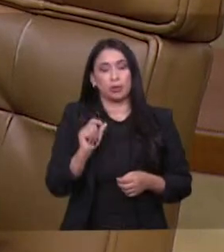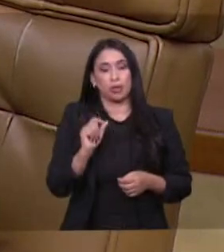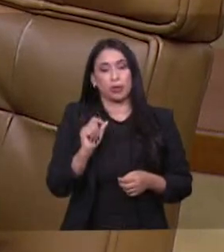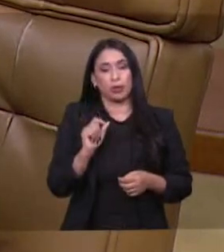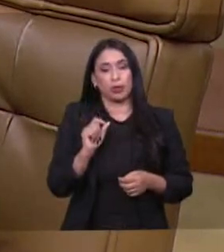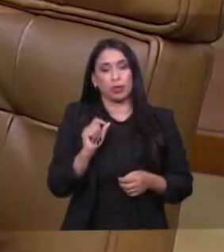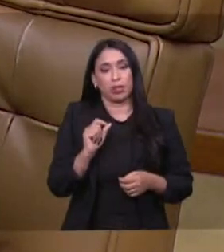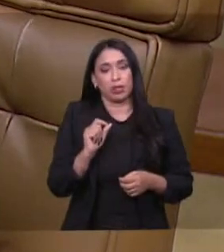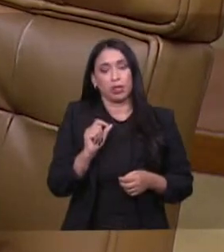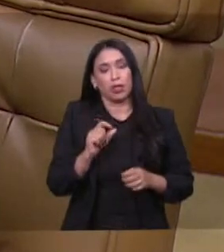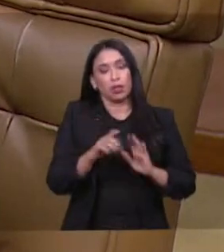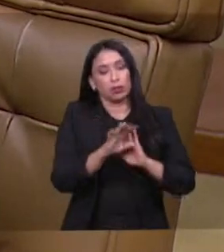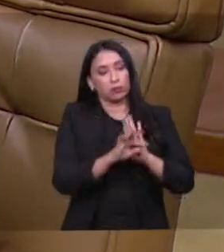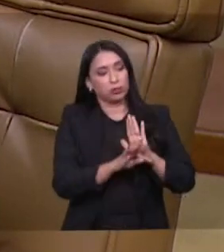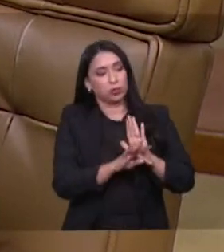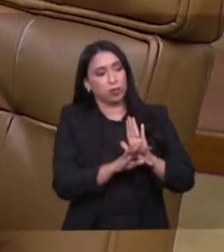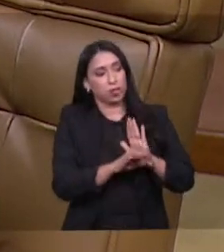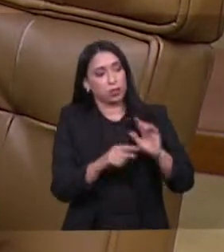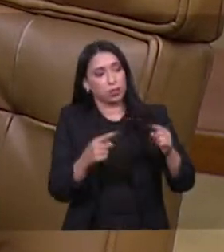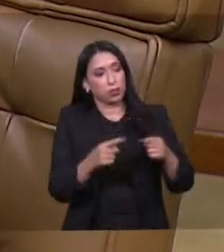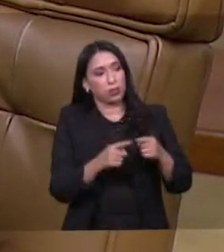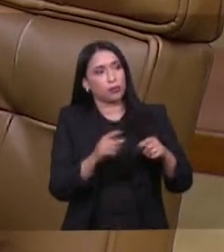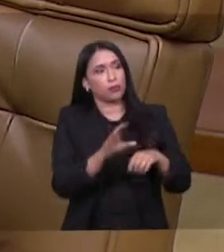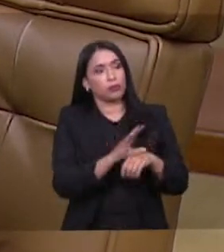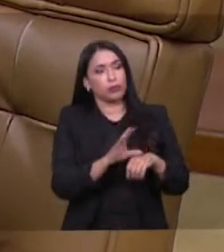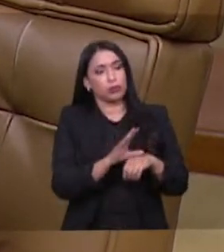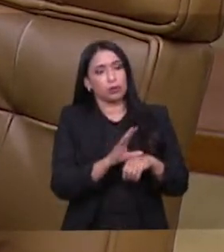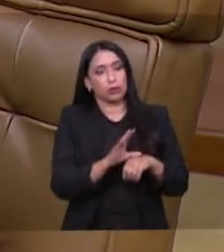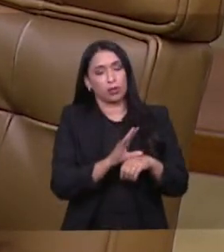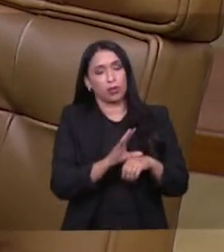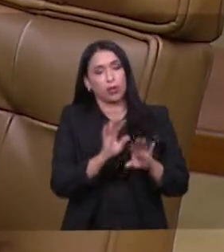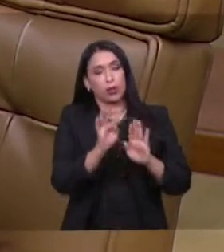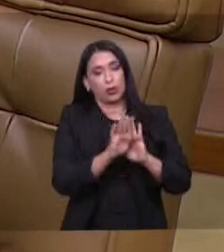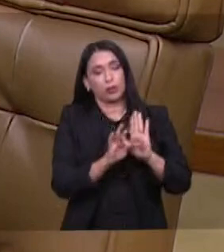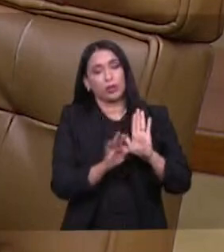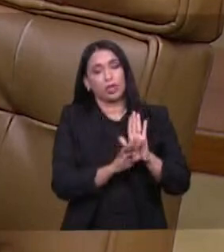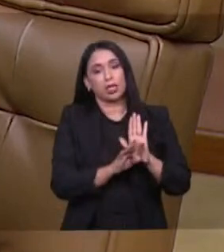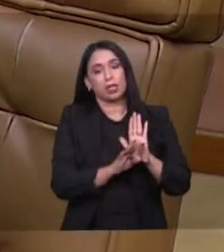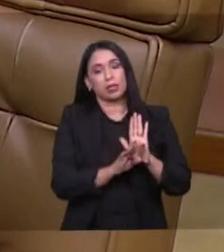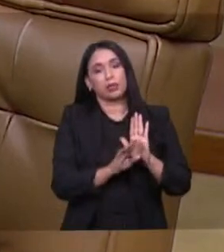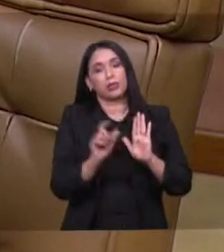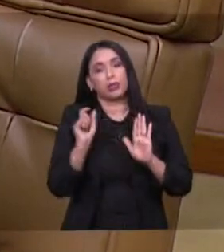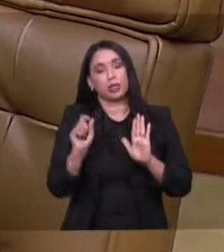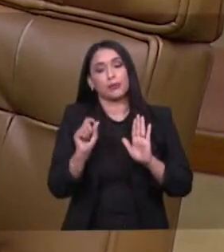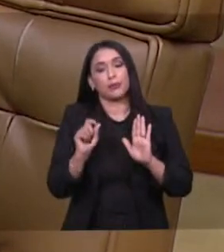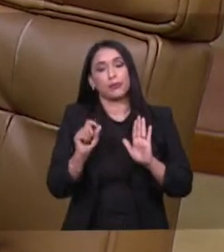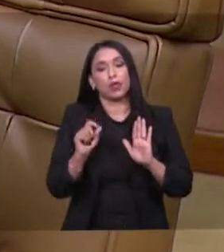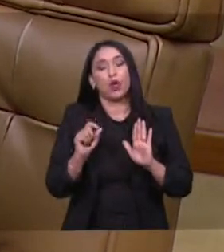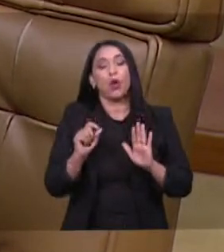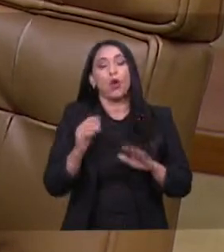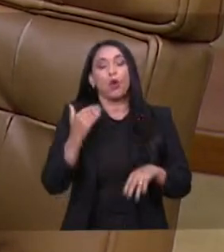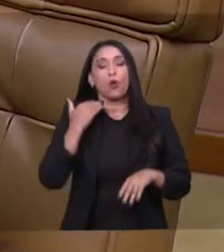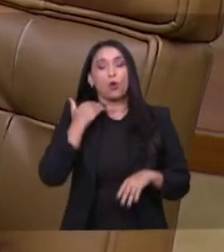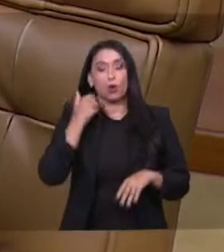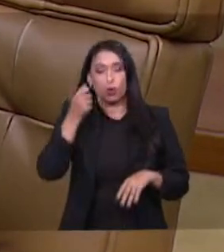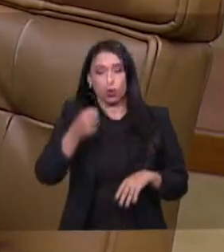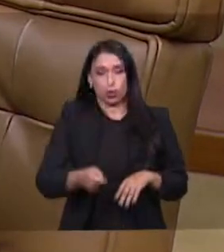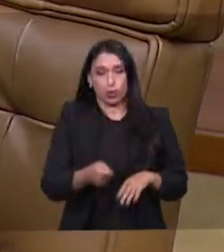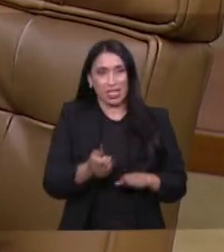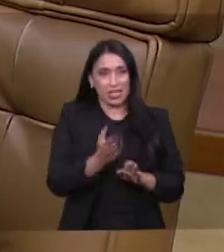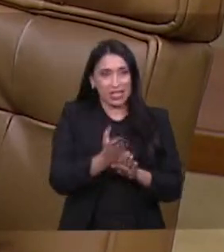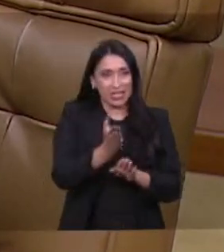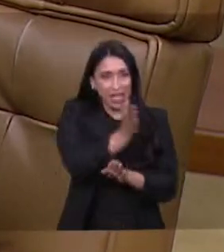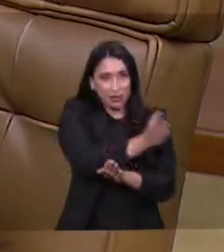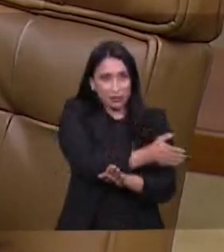atribuir interpretação conforme com a seguinte sugestão de redação. O juiz que, na fase de investigação, praticar